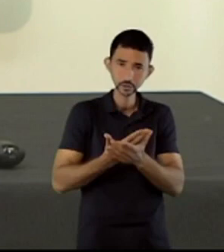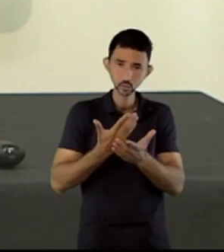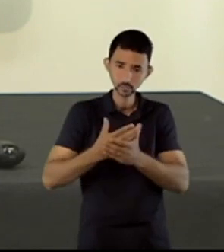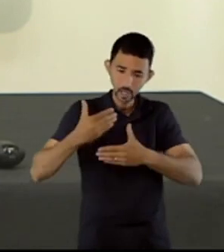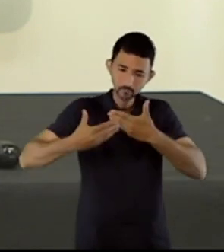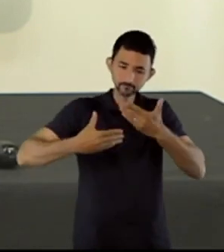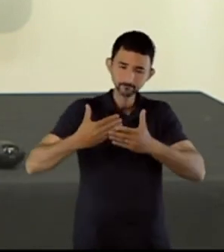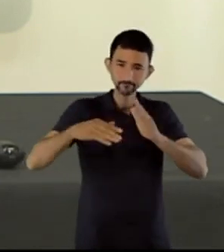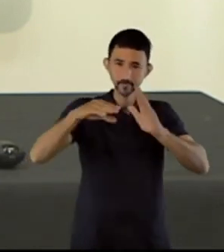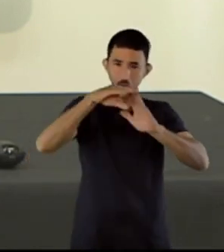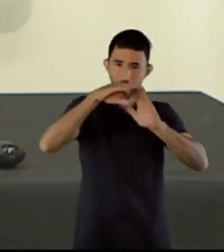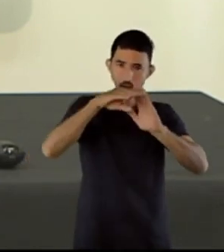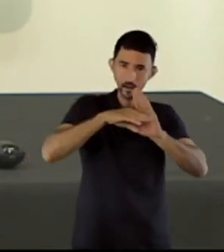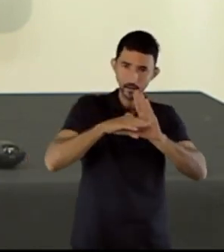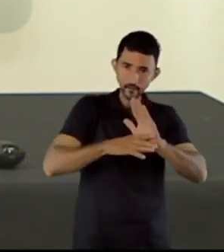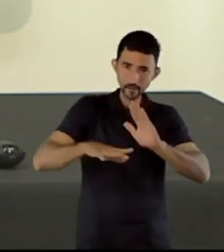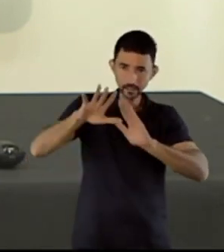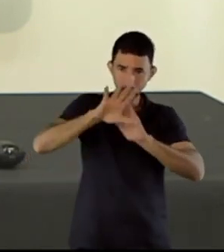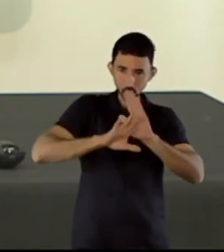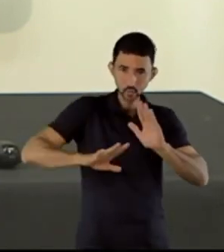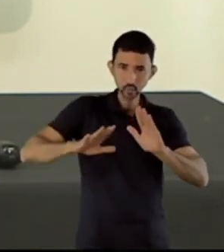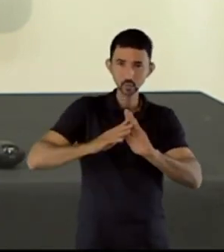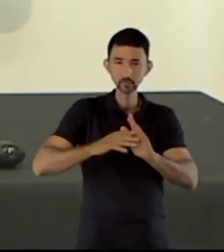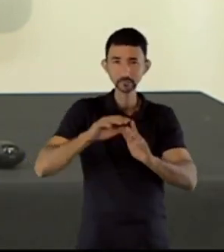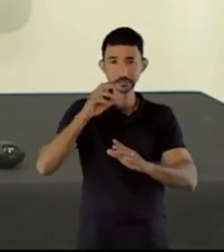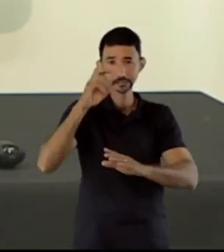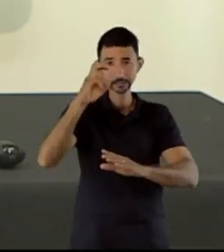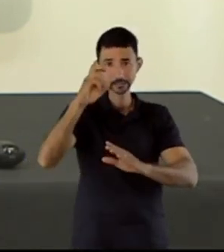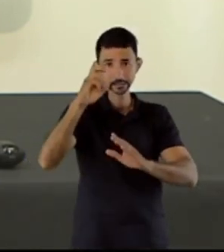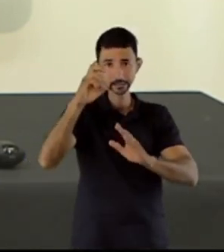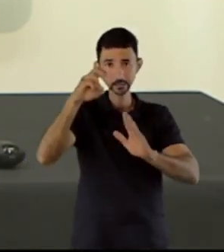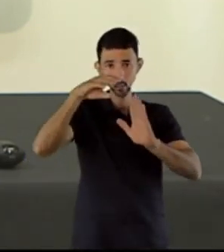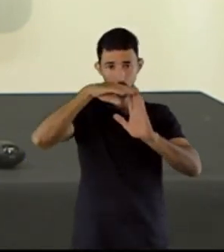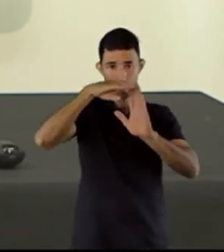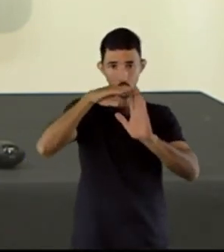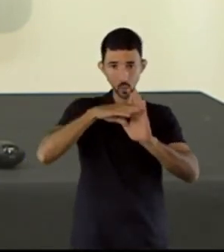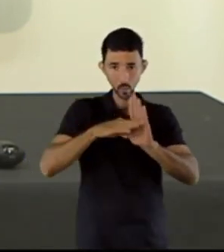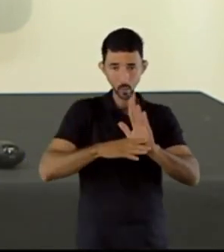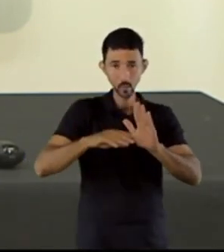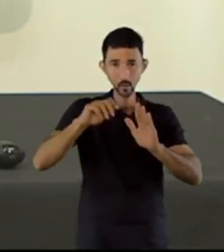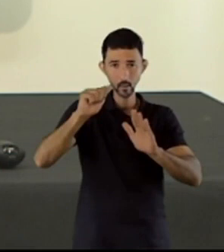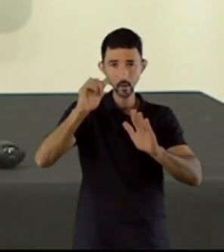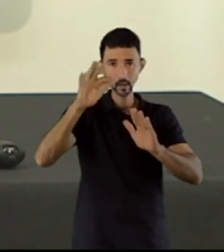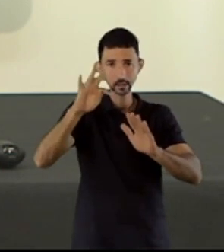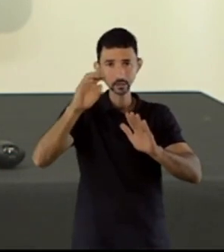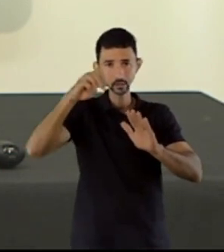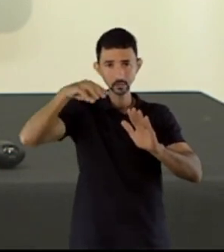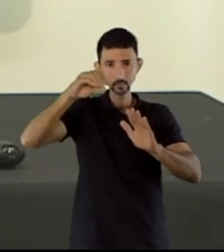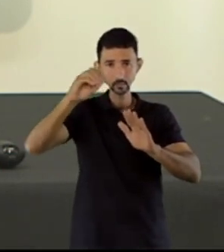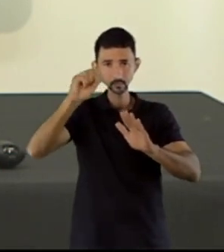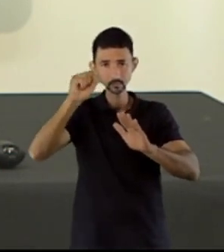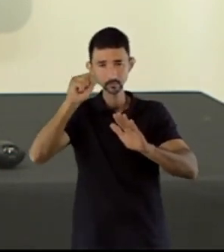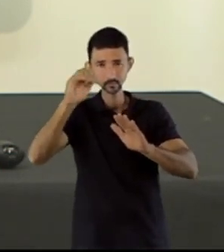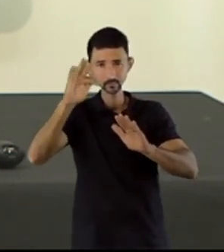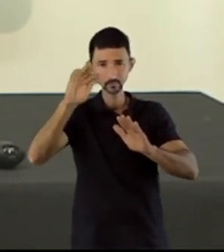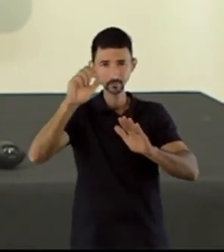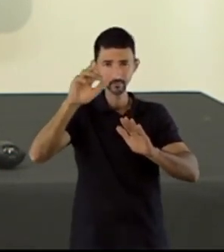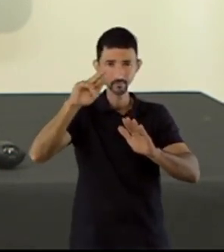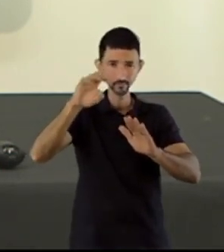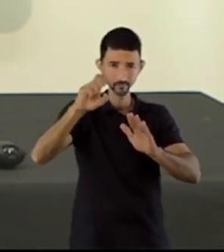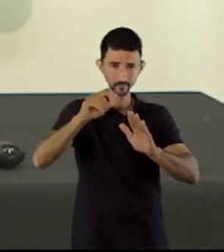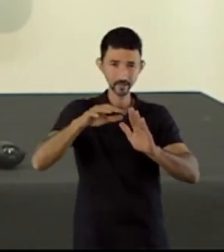pouquinho as camadas da atmosfera. A atmosfera tem 5 camadas bem diferenciadas e bem específicas, onde